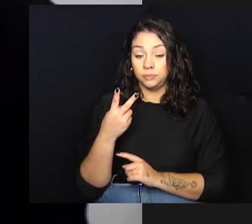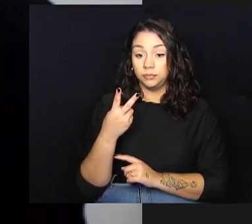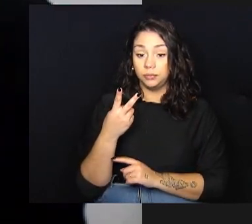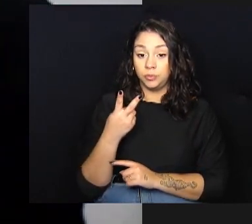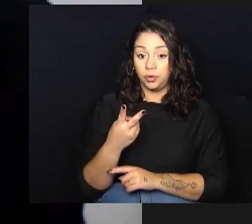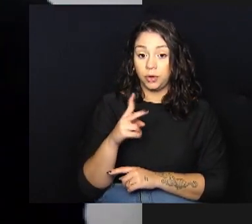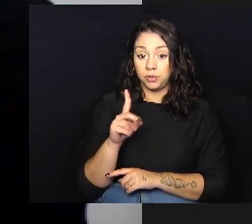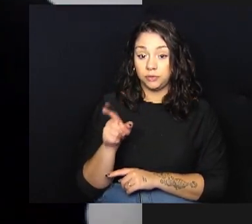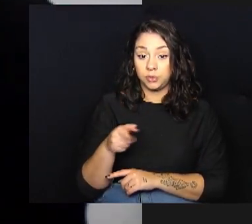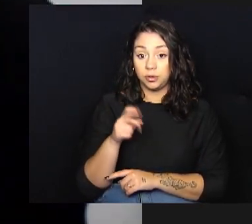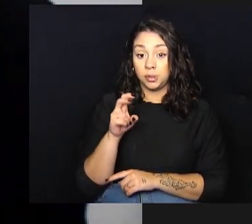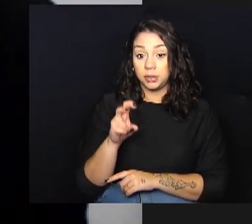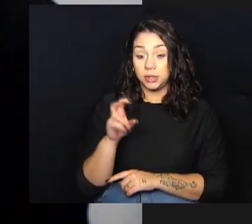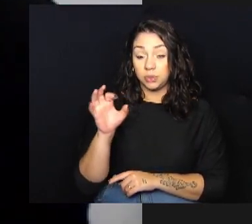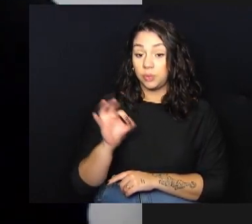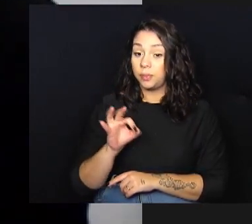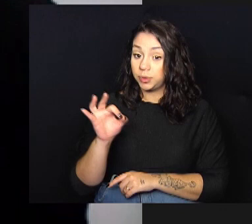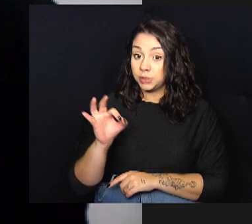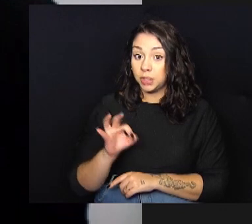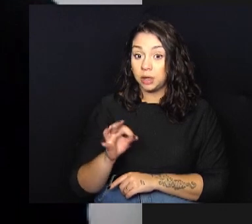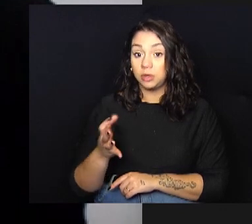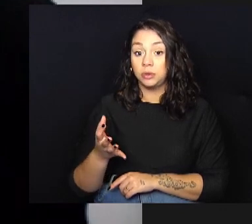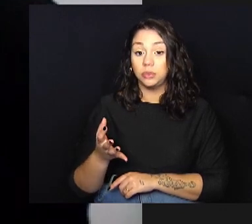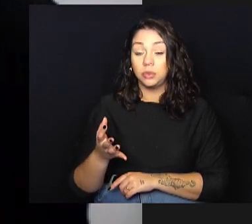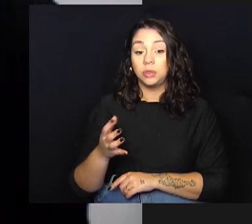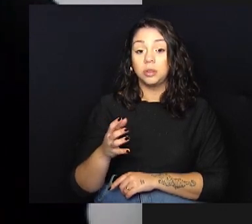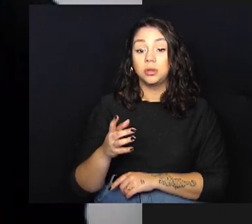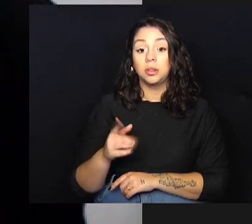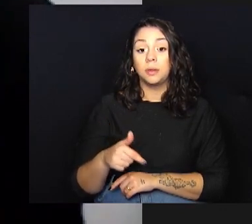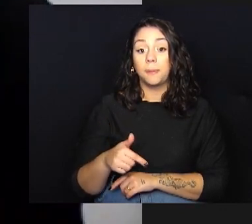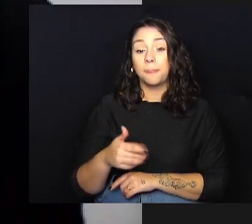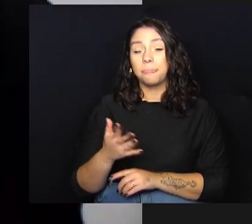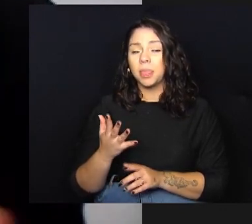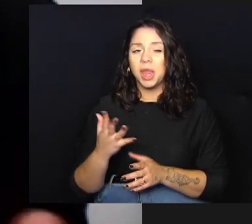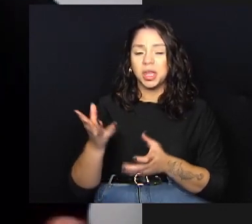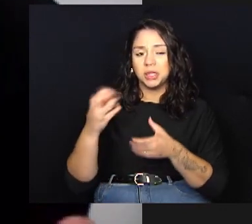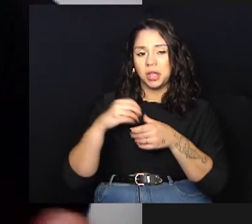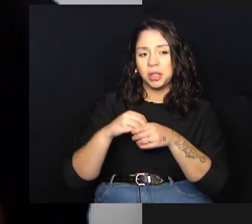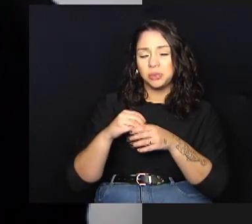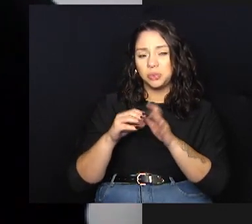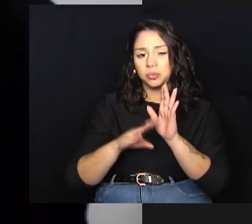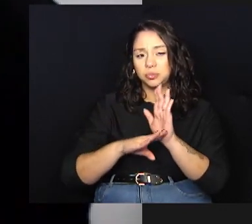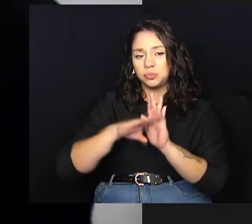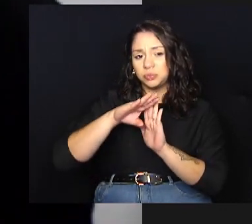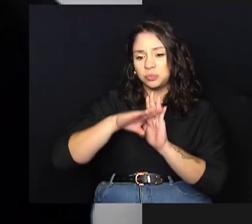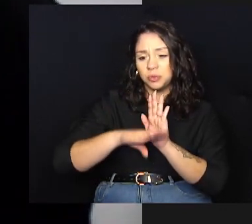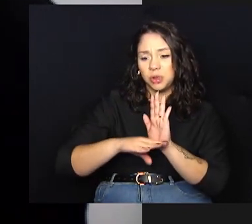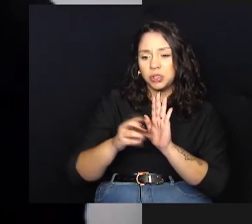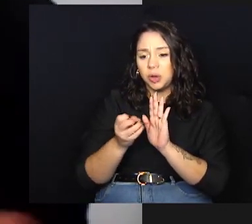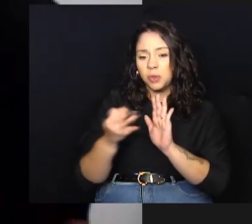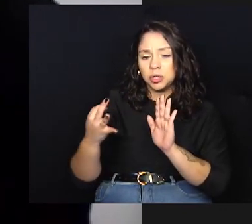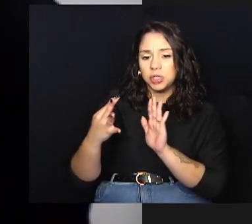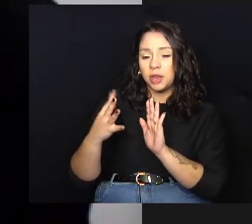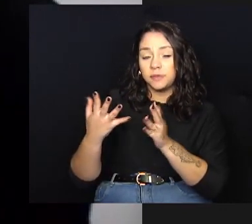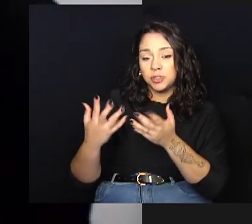2,5% né O que estaria dentro do nível do aceitável de uma pesquisa como o